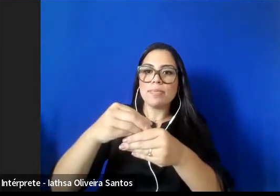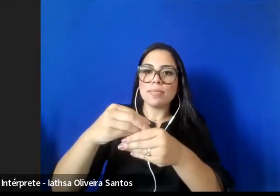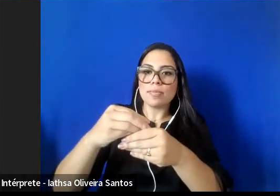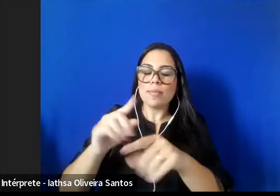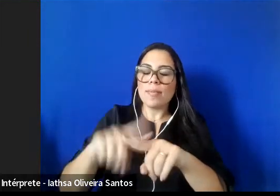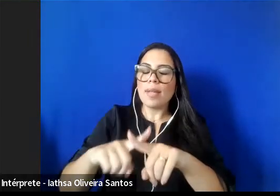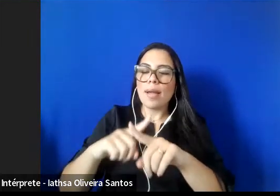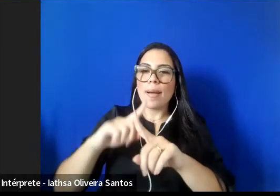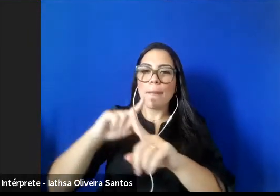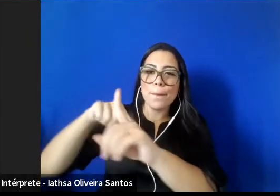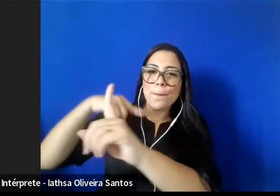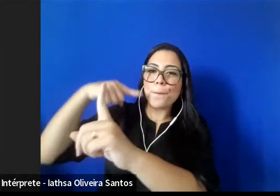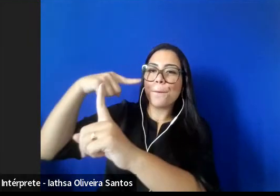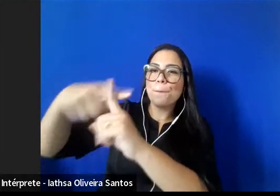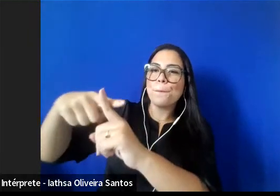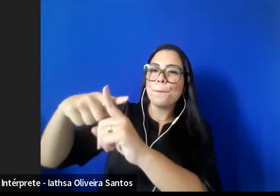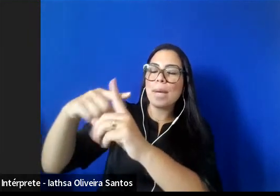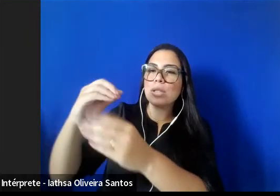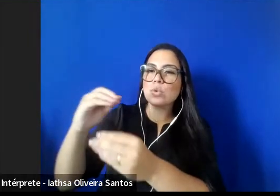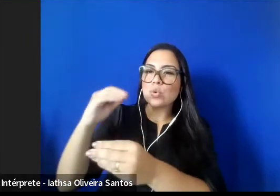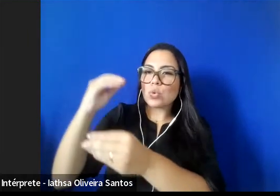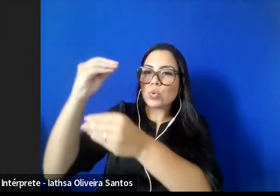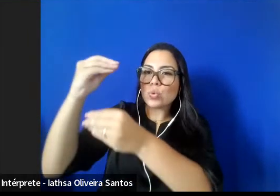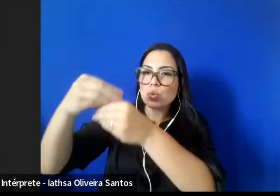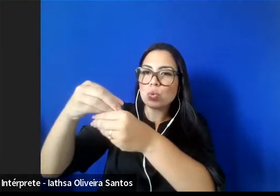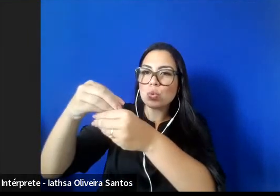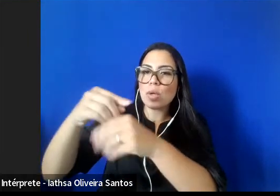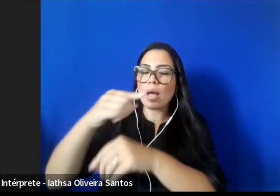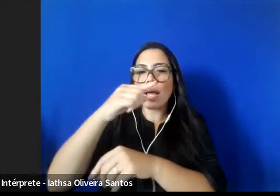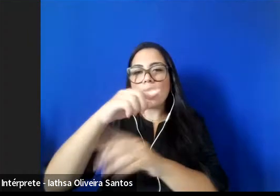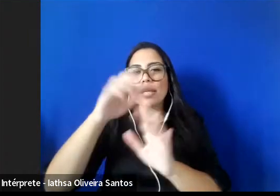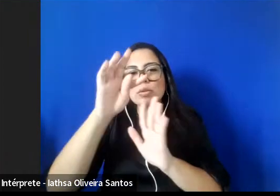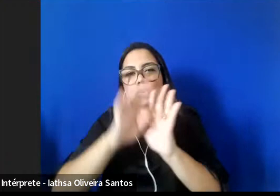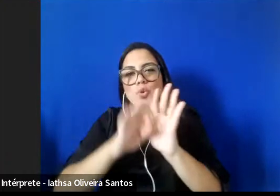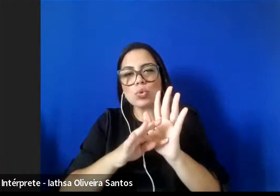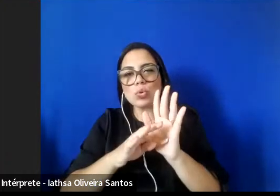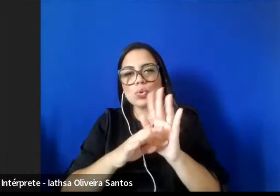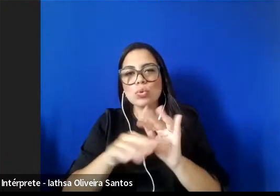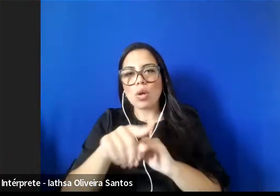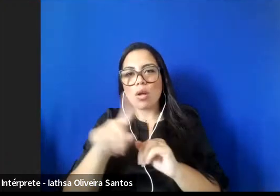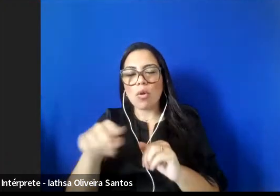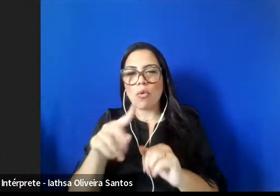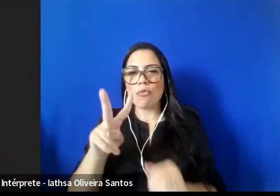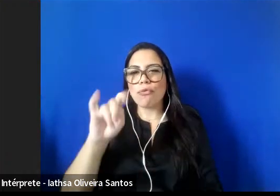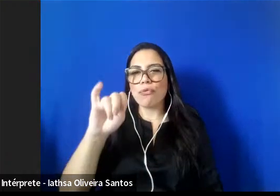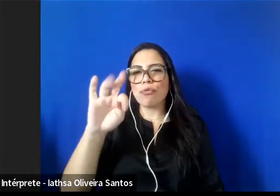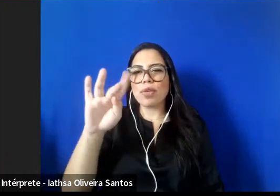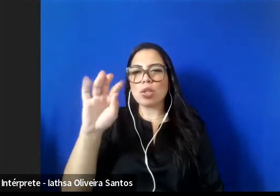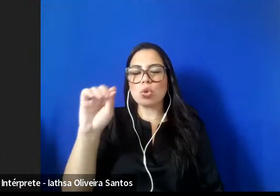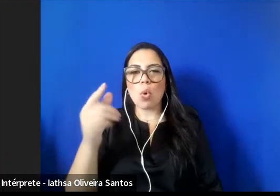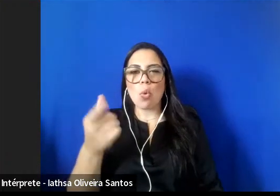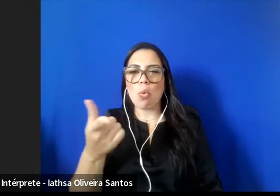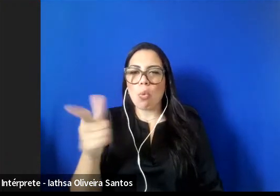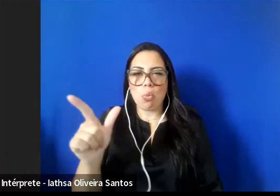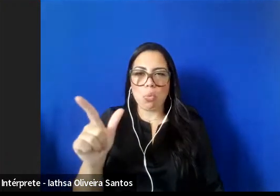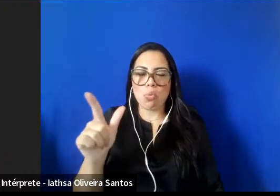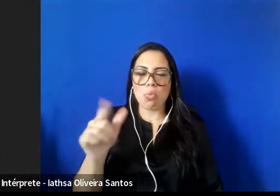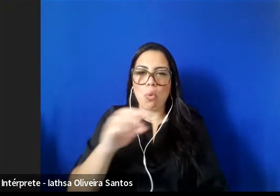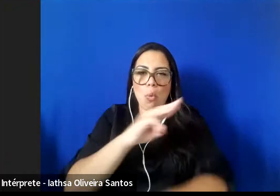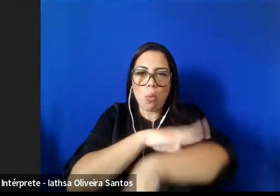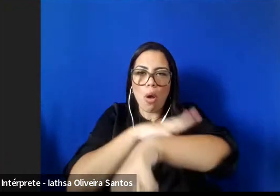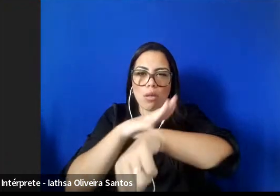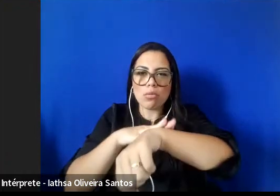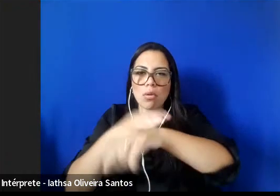ele possa, como foi falado no filme, um magistrado, não sei se foi o Vitor ou se foi outro magistrado, que falou, acho que foi